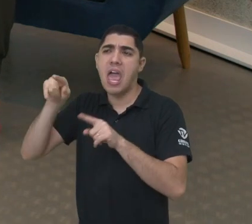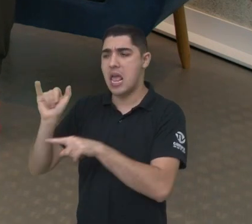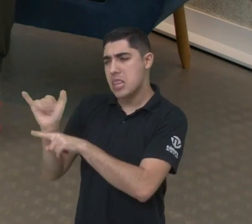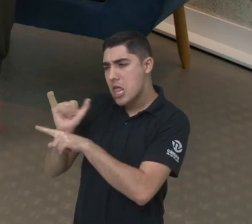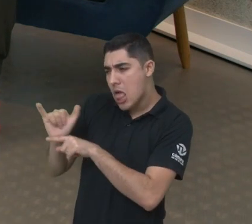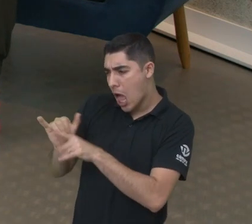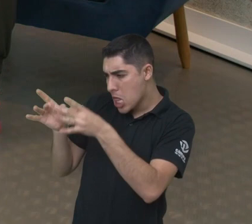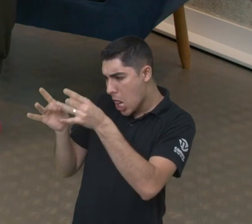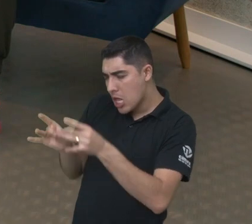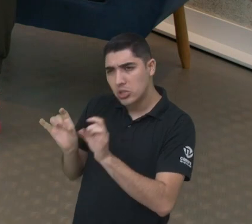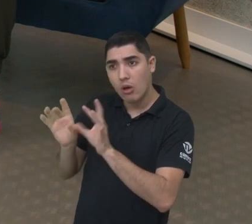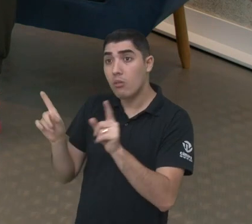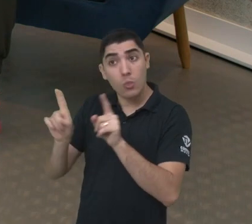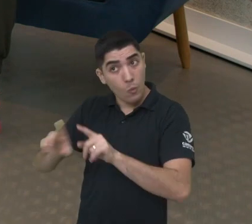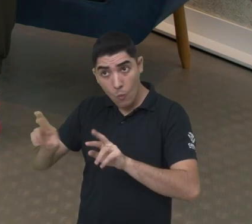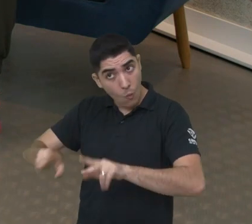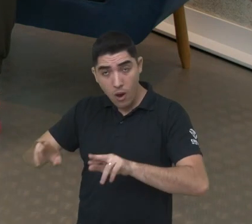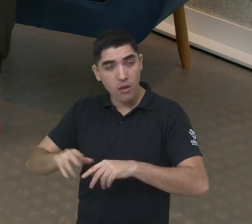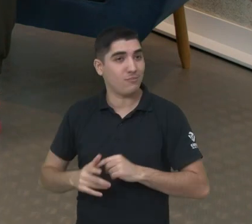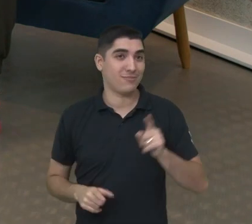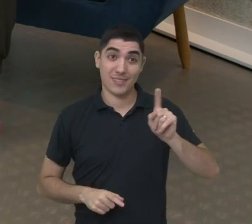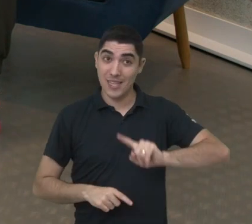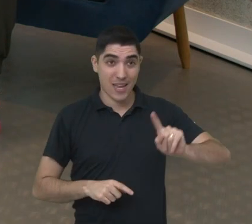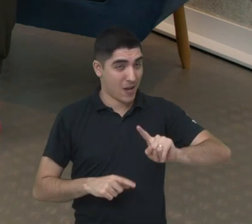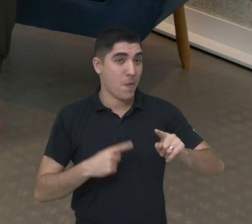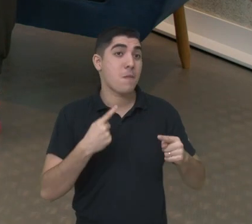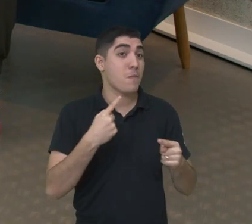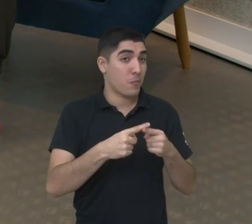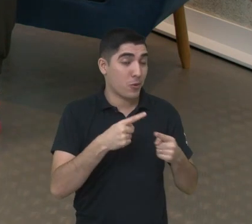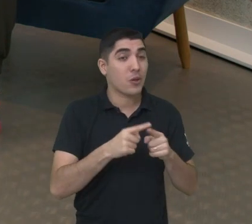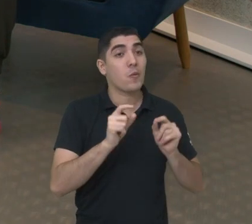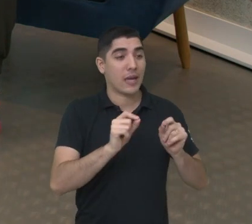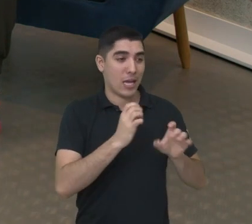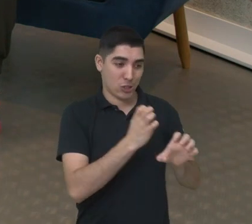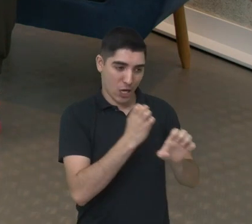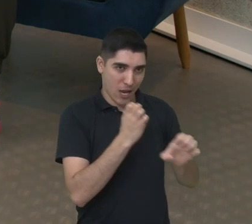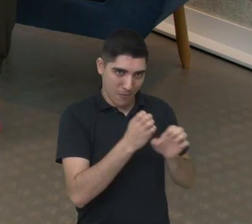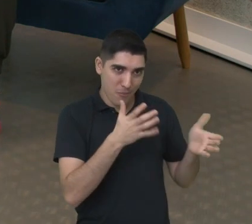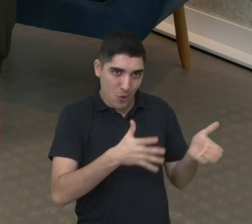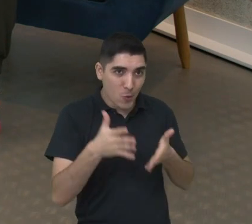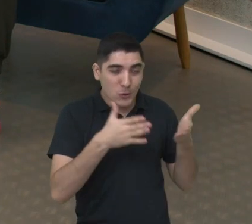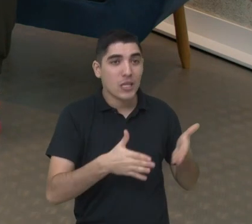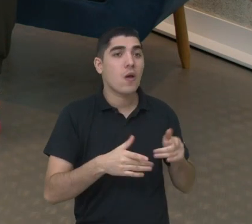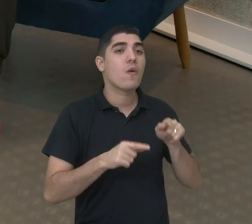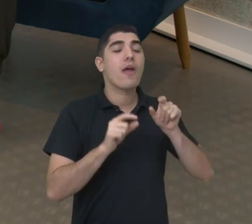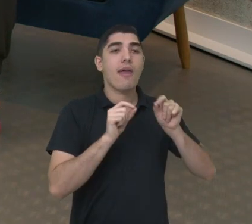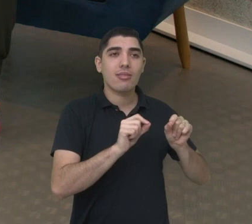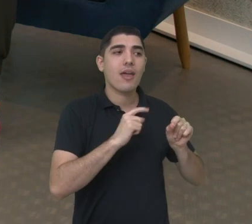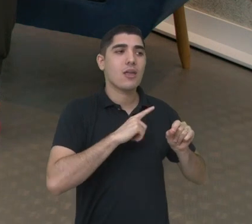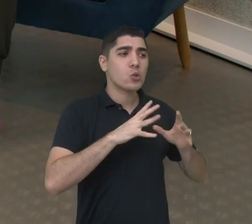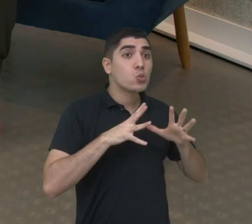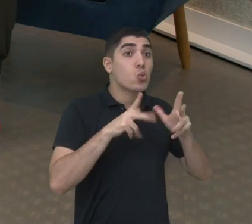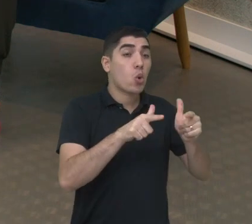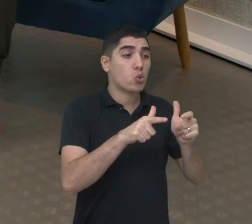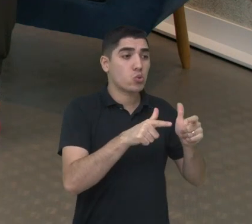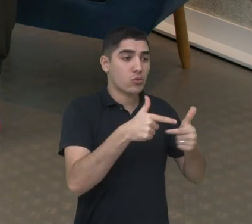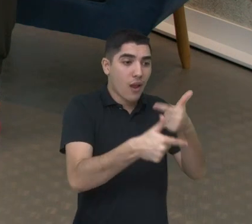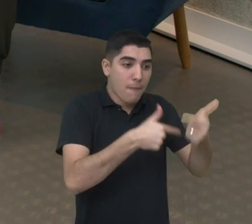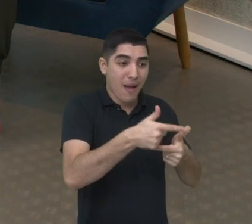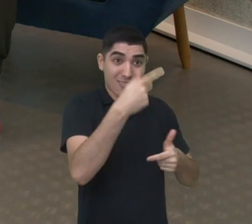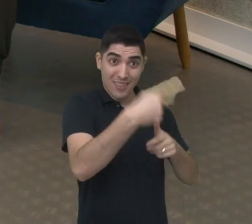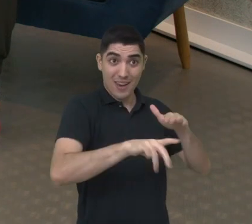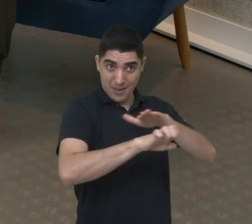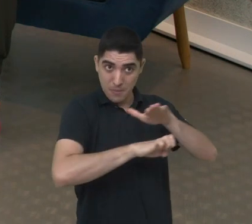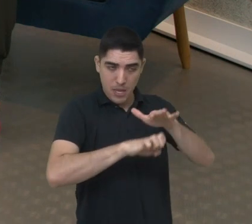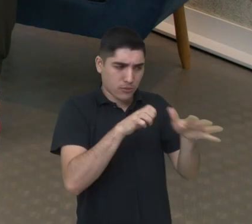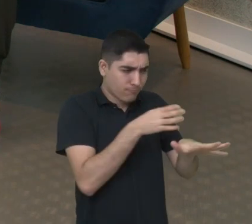tudo mais. Isso, mas o engenheiro ele acaba, né, vendo a questão da atuação dele dentro de todas as áreas de atuação.